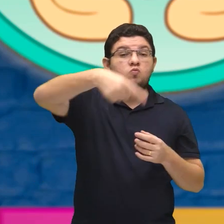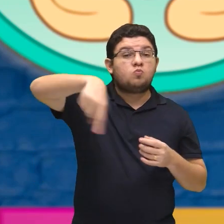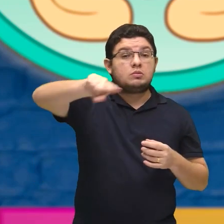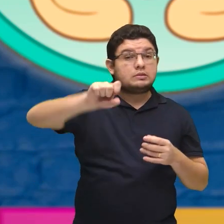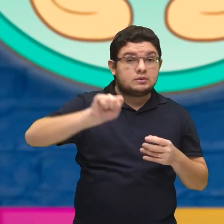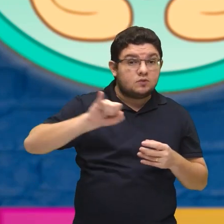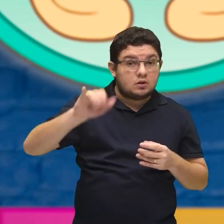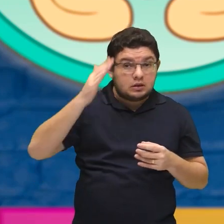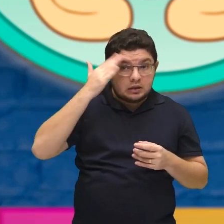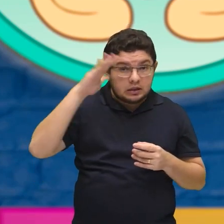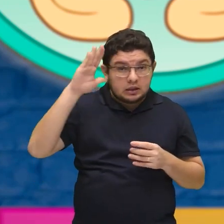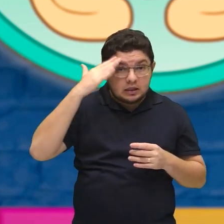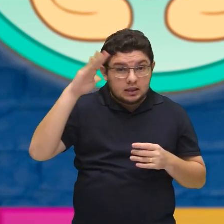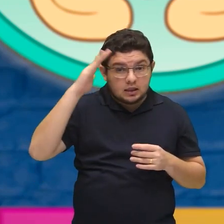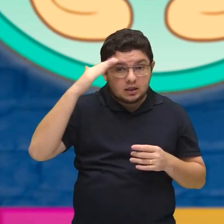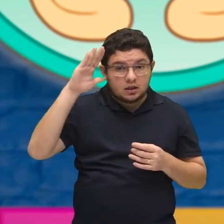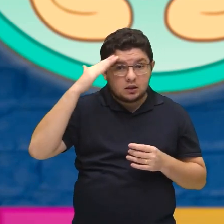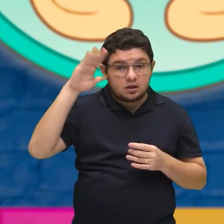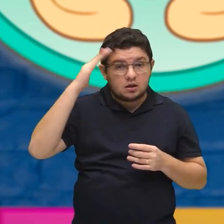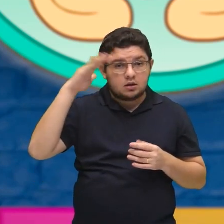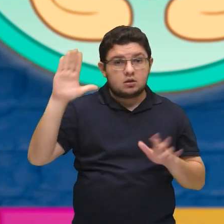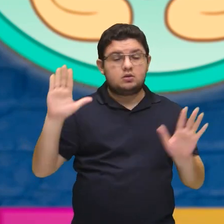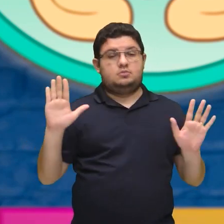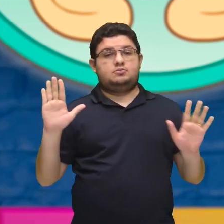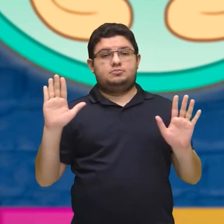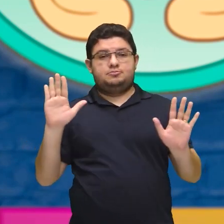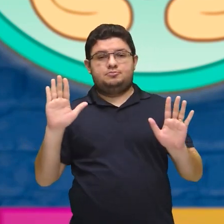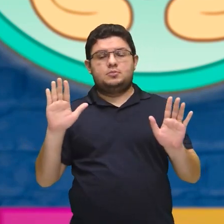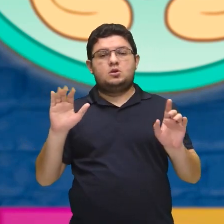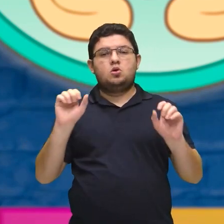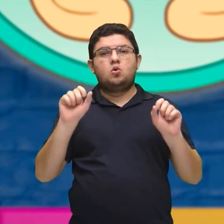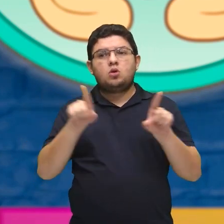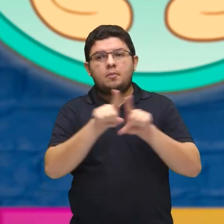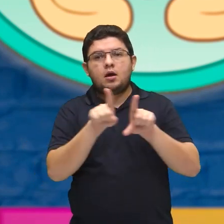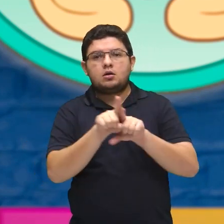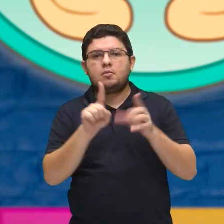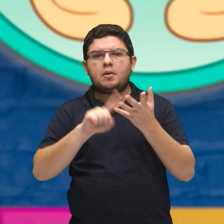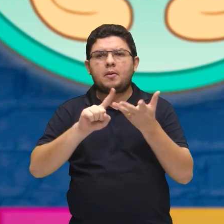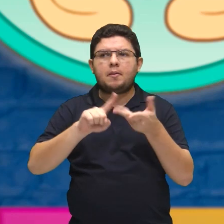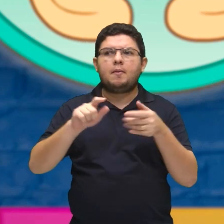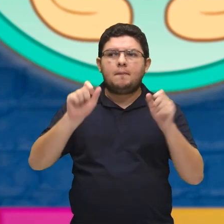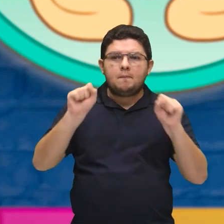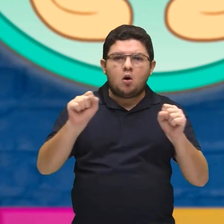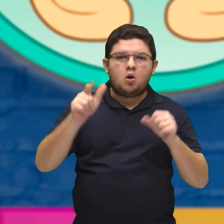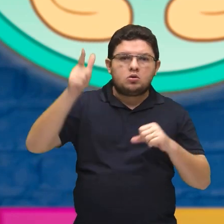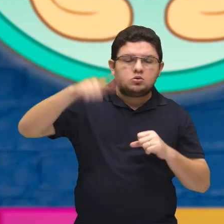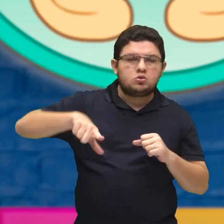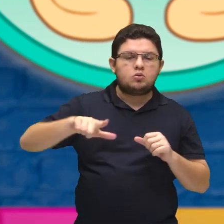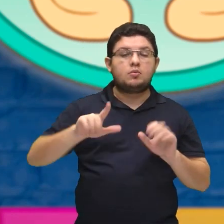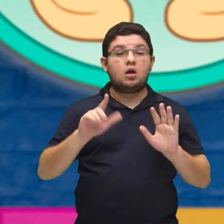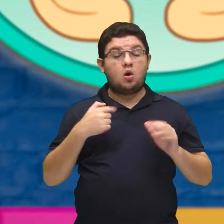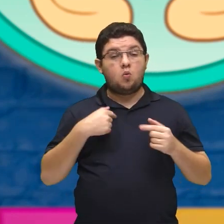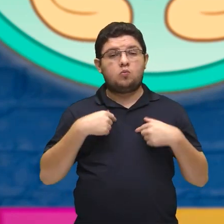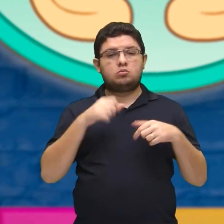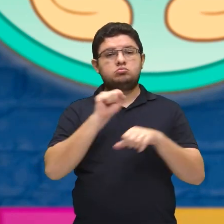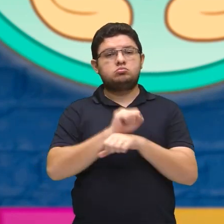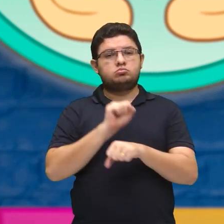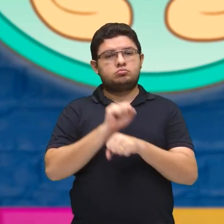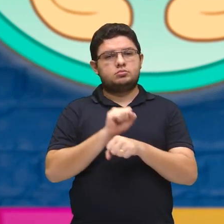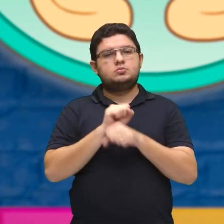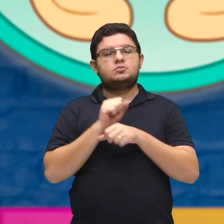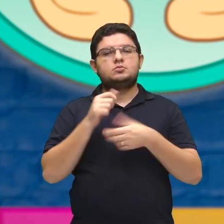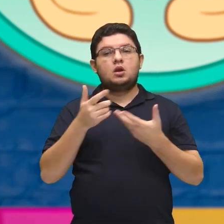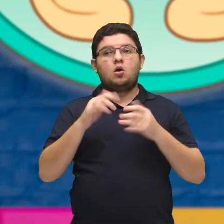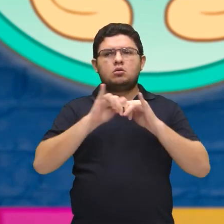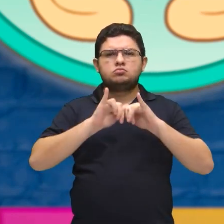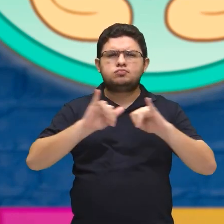se não deu para entender, o que a gente pode repetir, tá bom? E eu vou esperar. Essa campanha vai ser muito